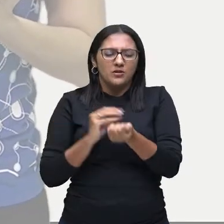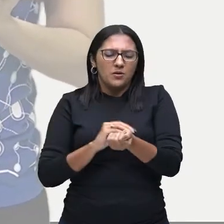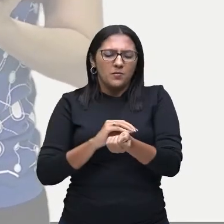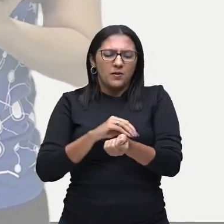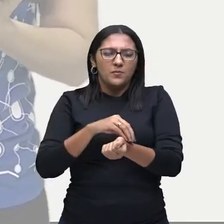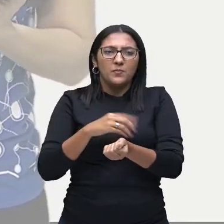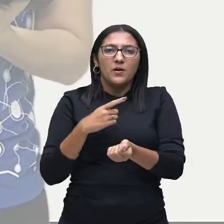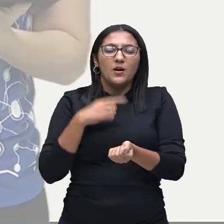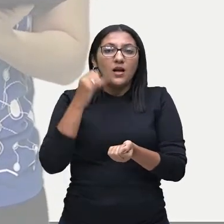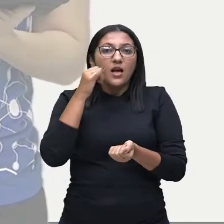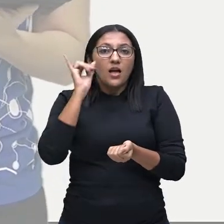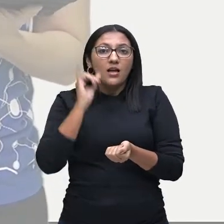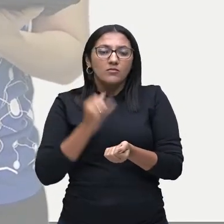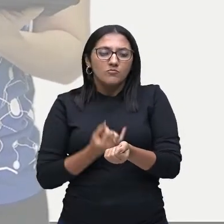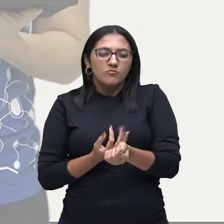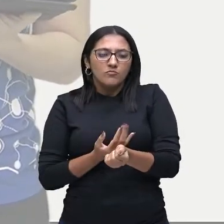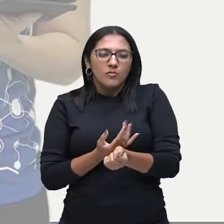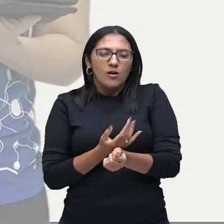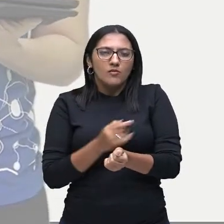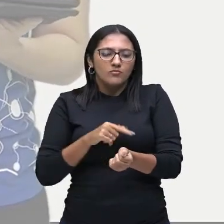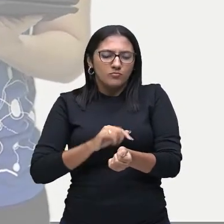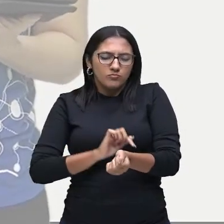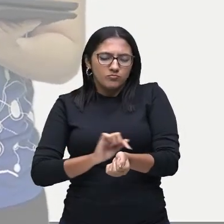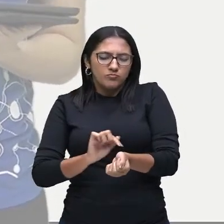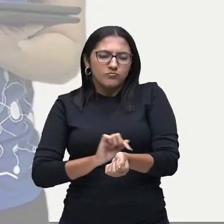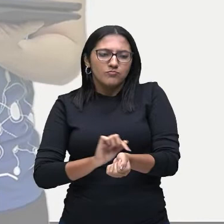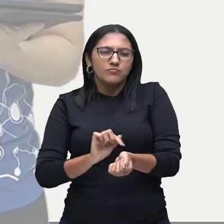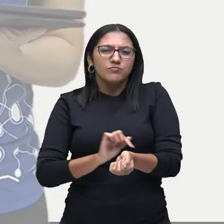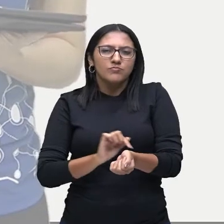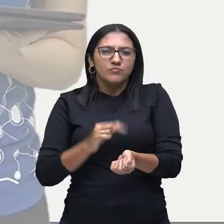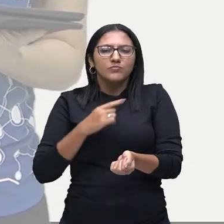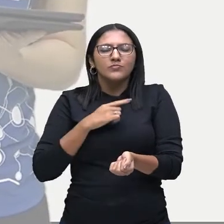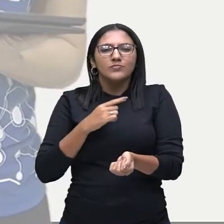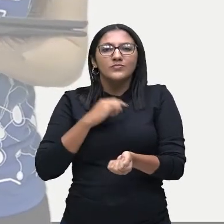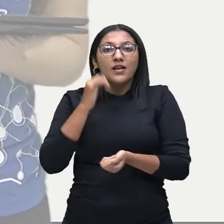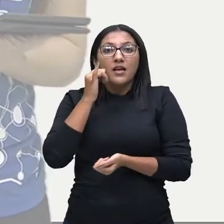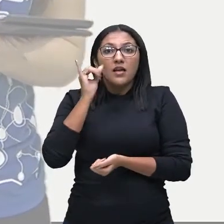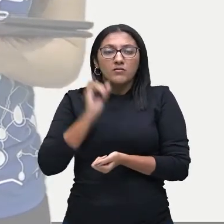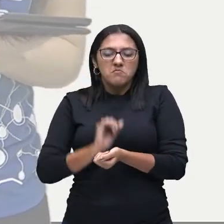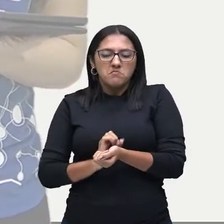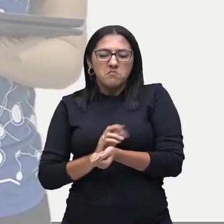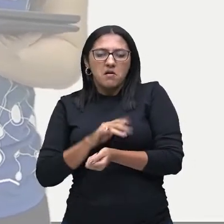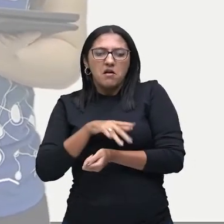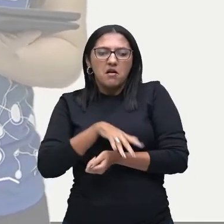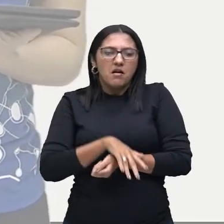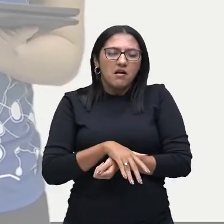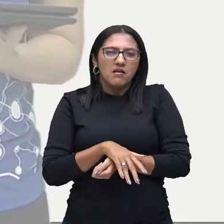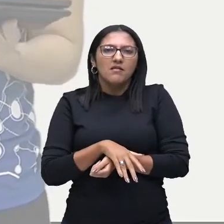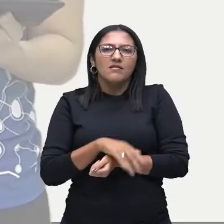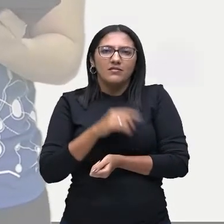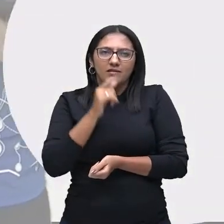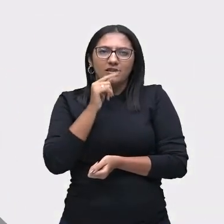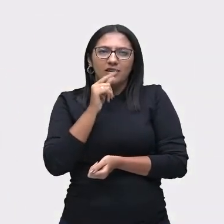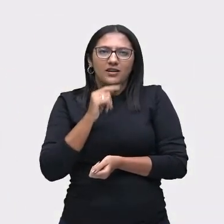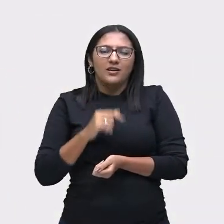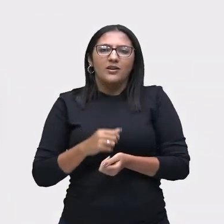que bloqueiam ali aquela passagem para impedir com que a gente perca uma grande quantidade de